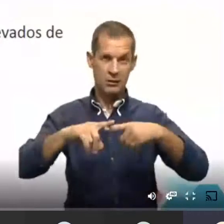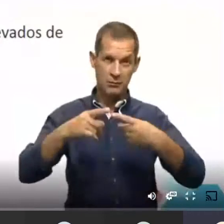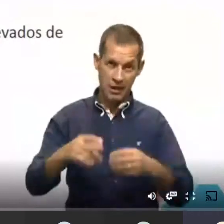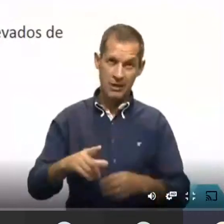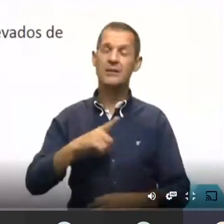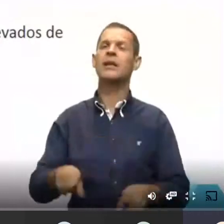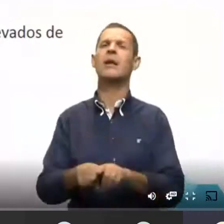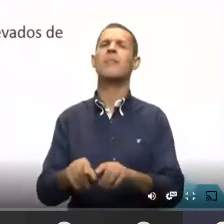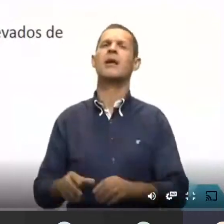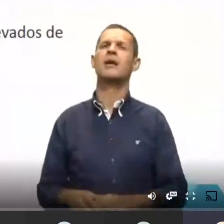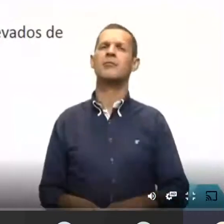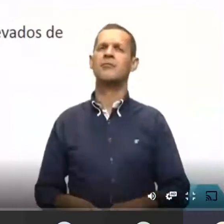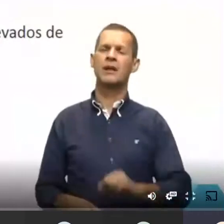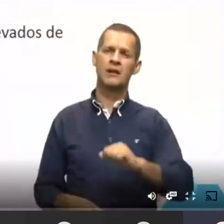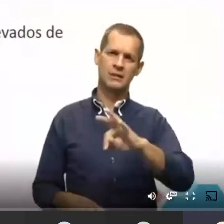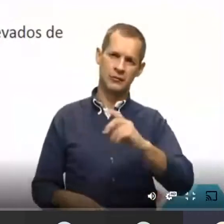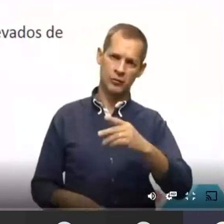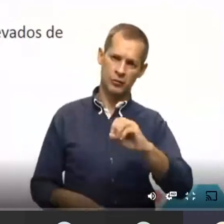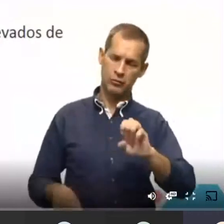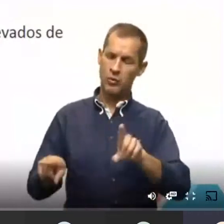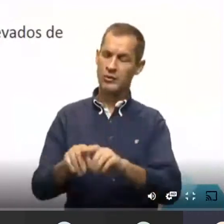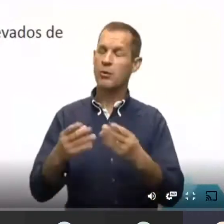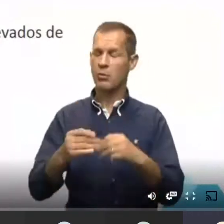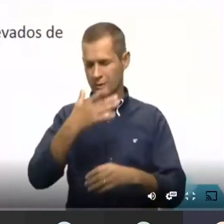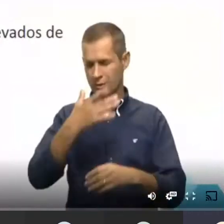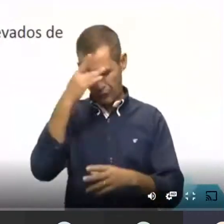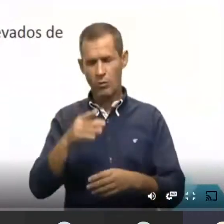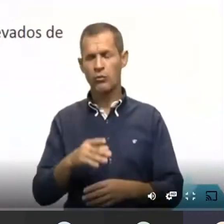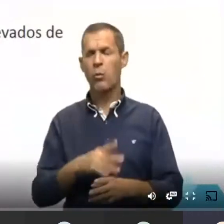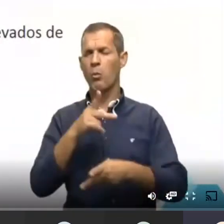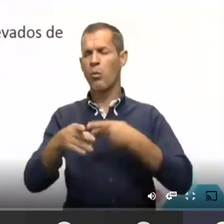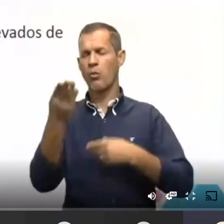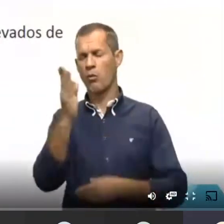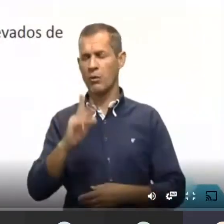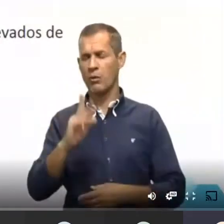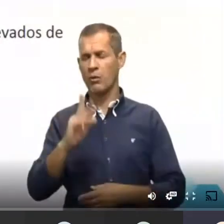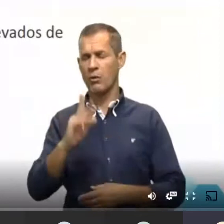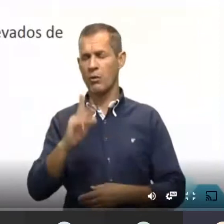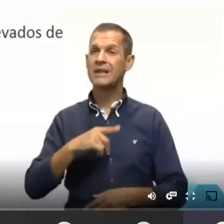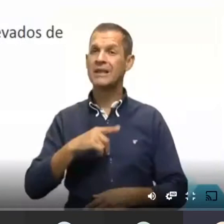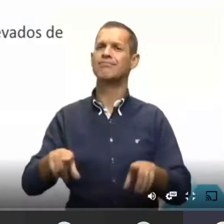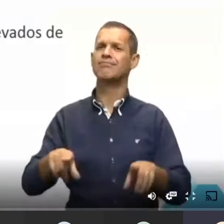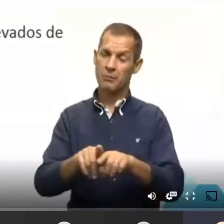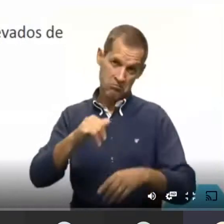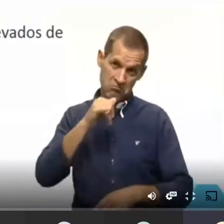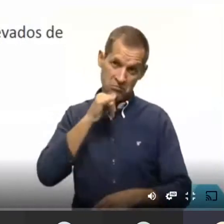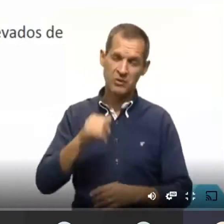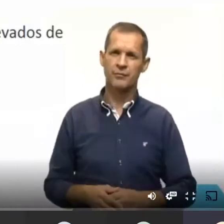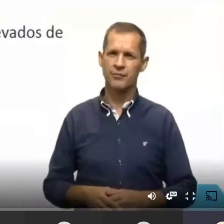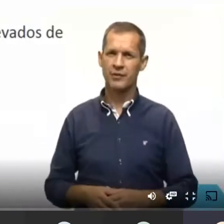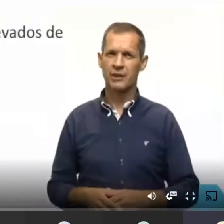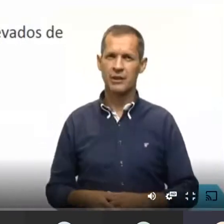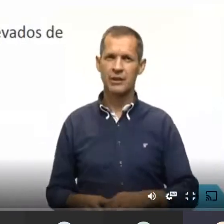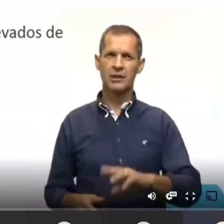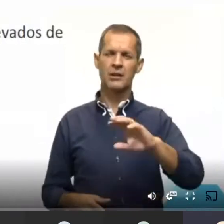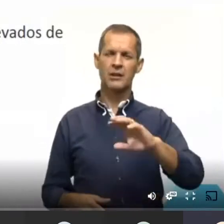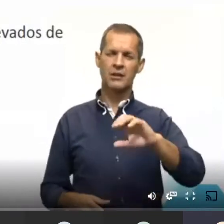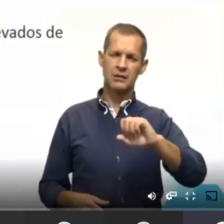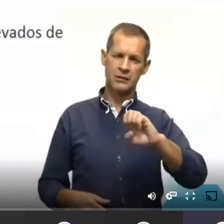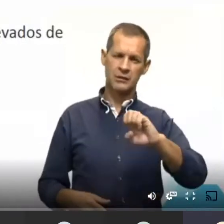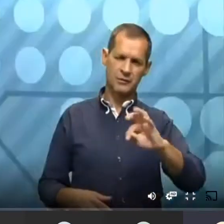Ela vai atingir grande parte da população brasileira, né? No caso, a